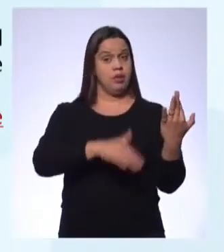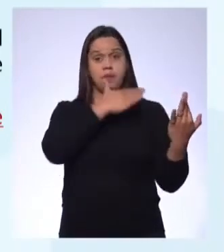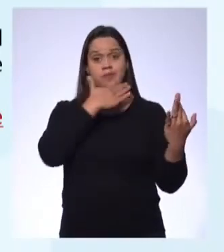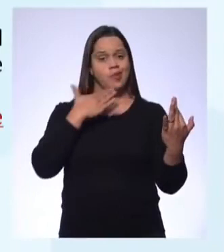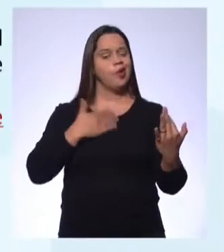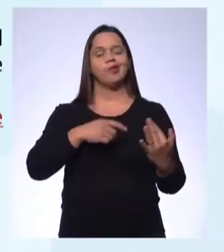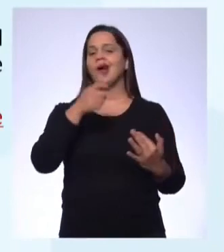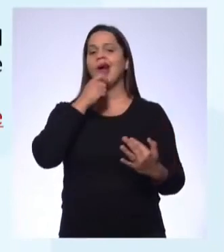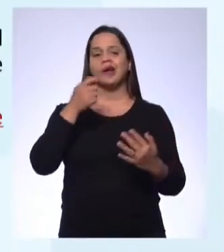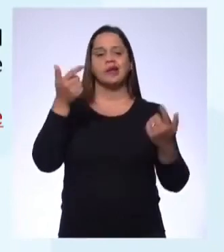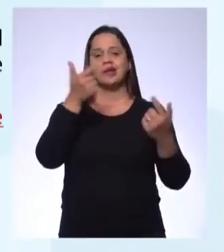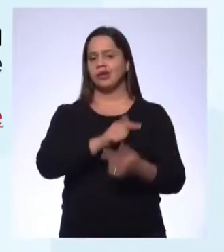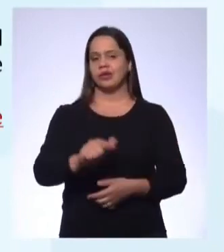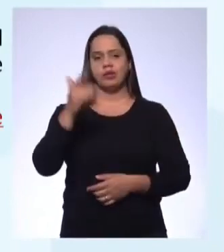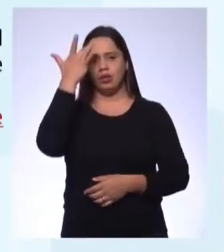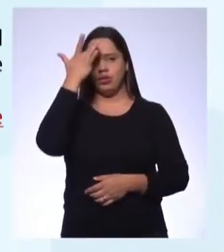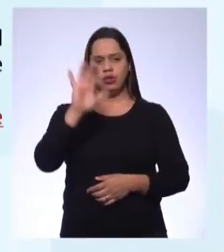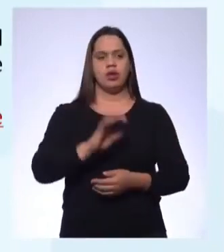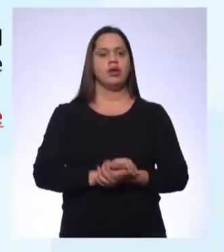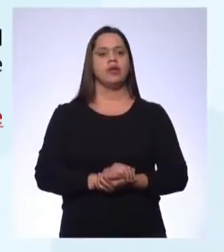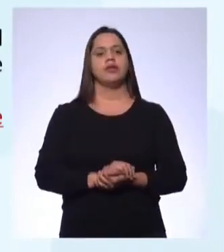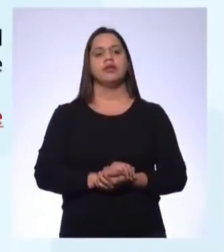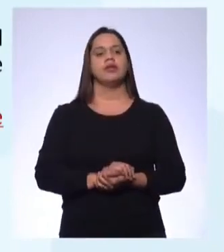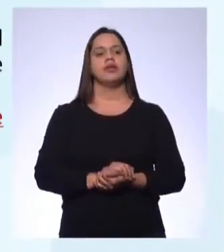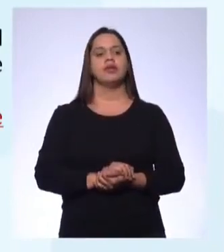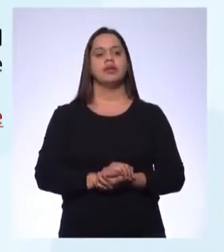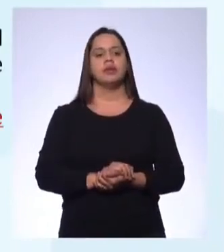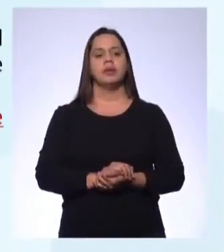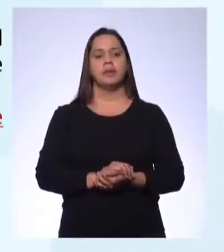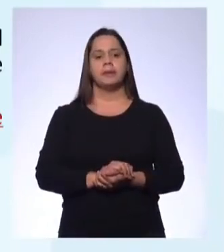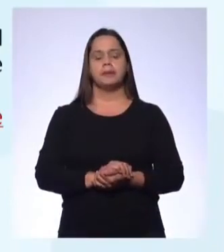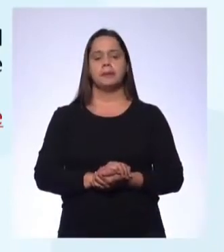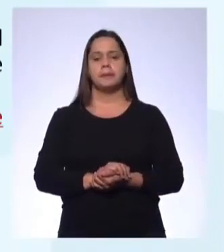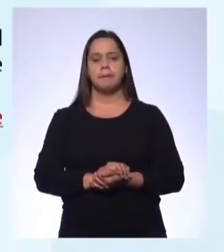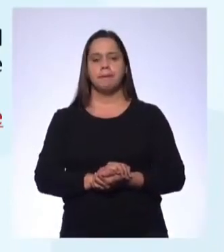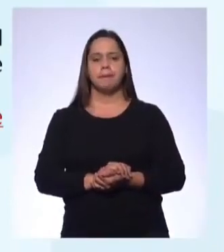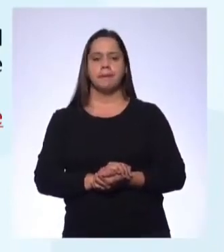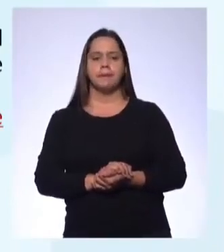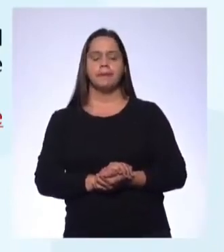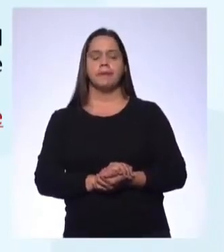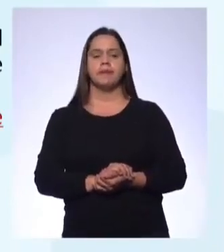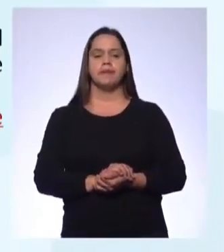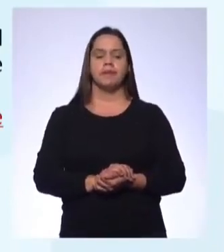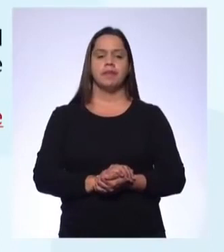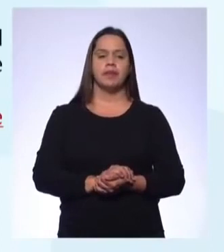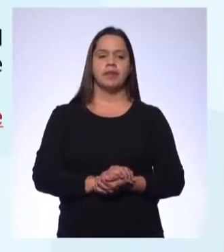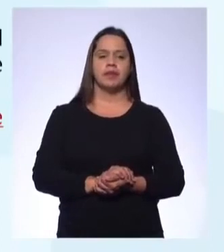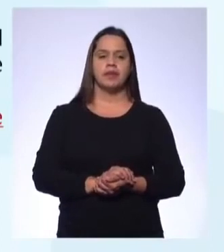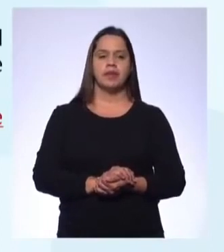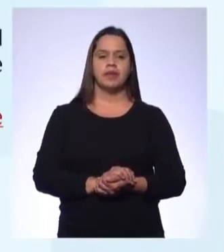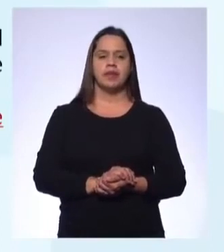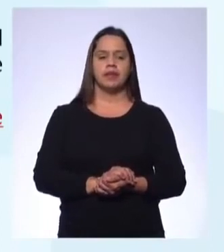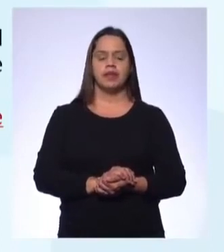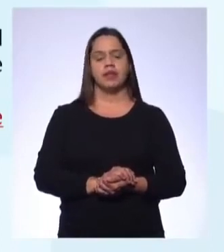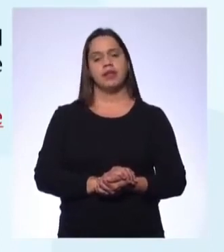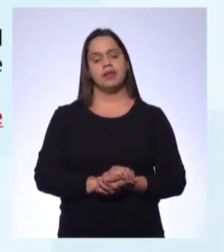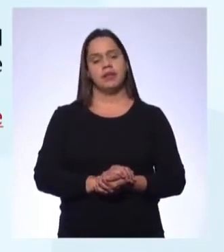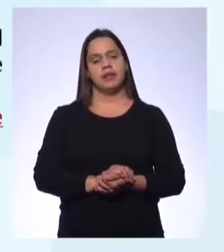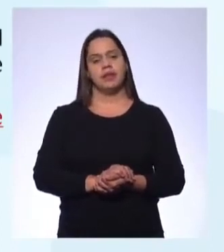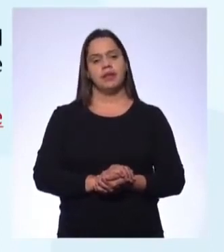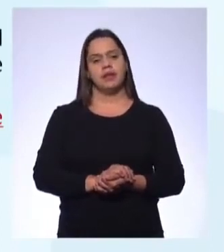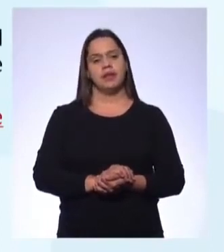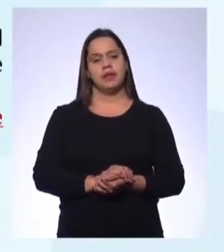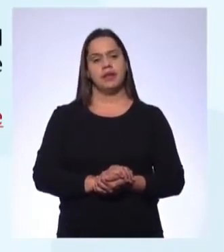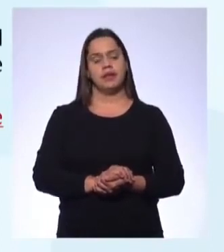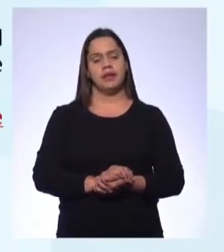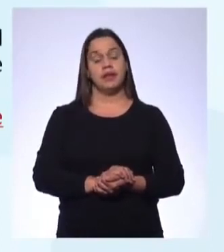incerto. Aí depois continuando, but is estimated that the storm took more than 300,000